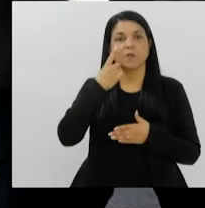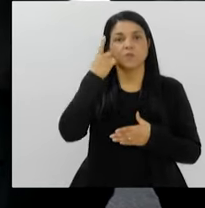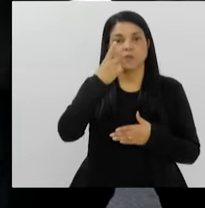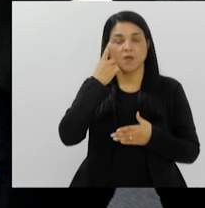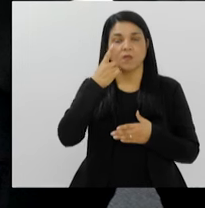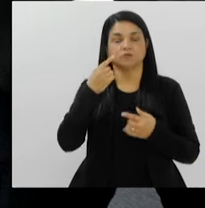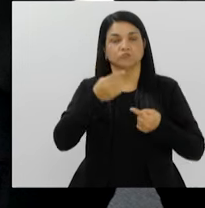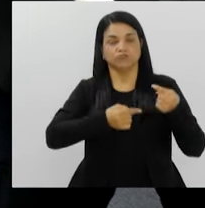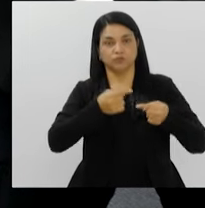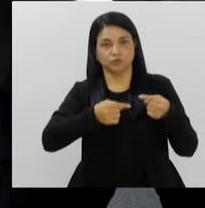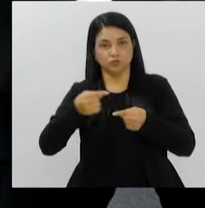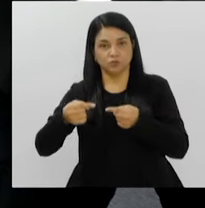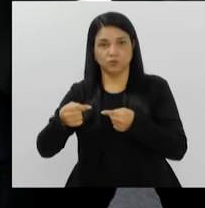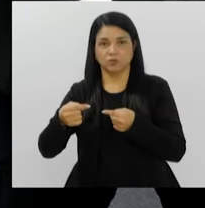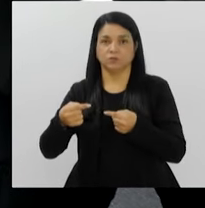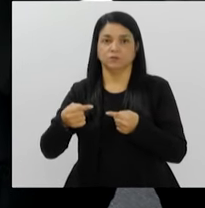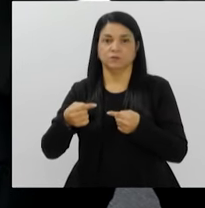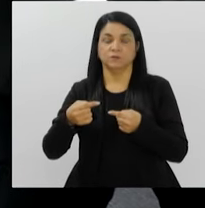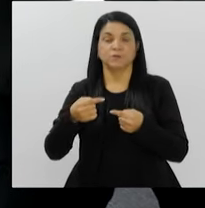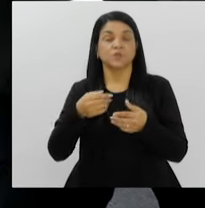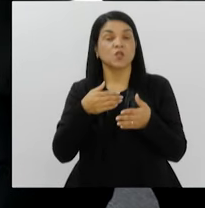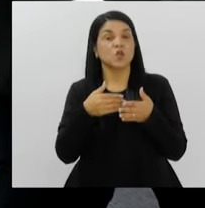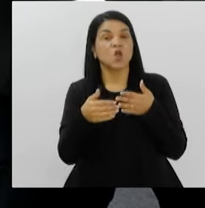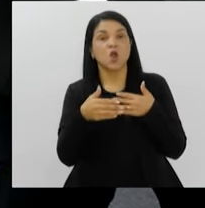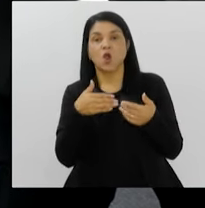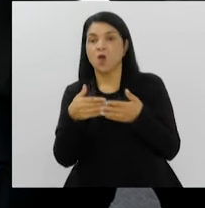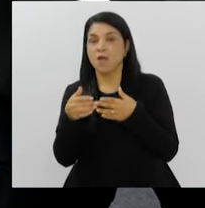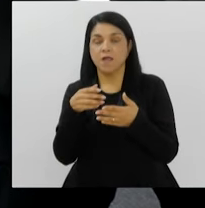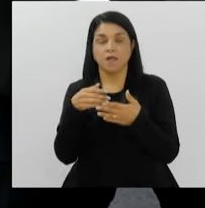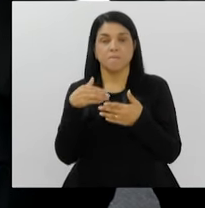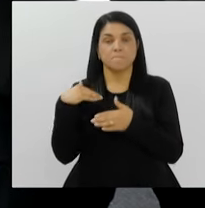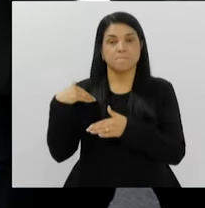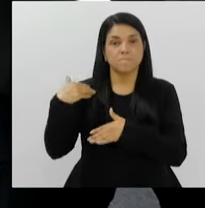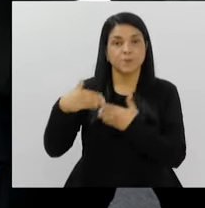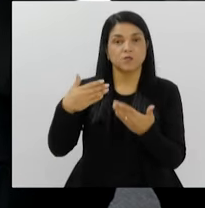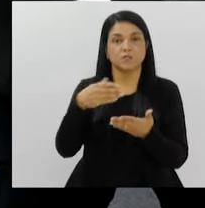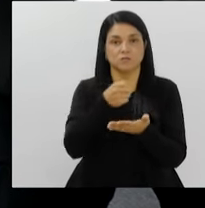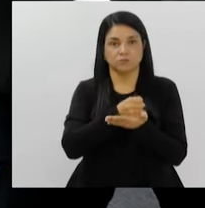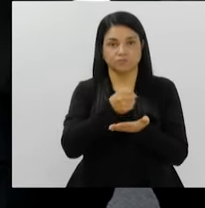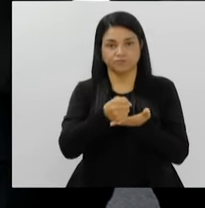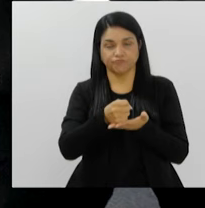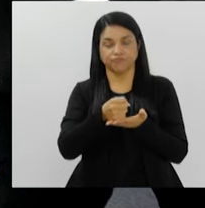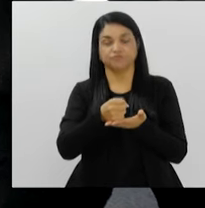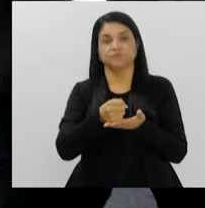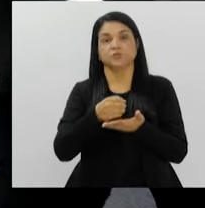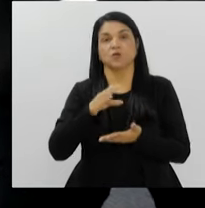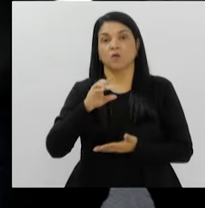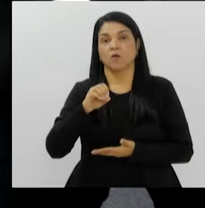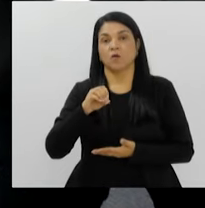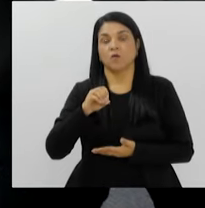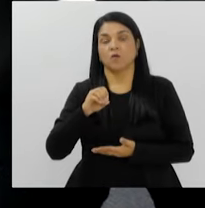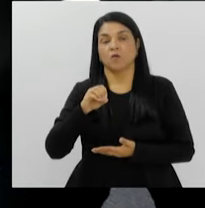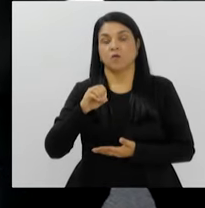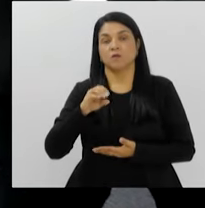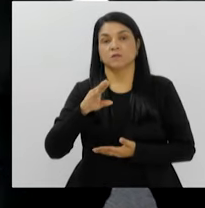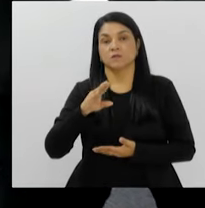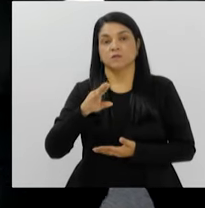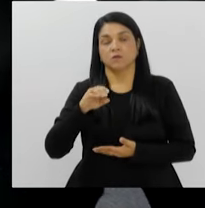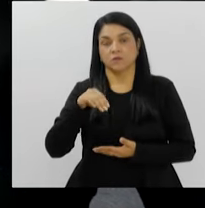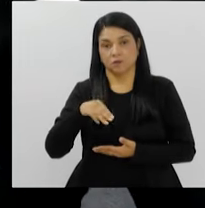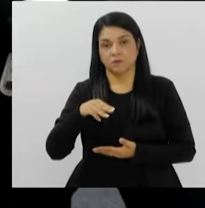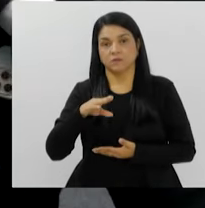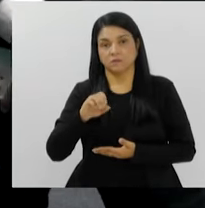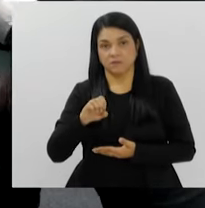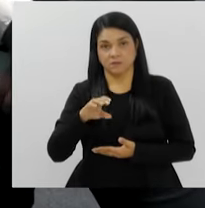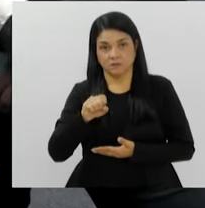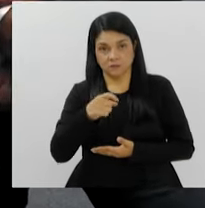até porque qualquer processo de renovação de concessão vai ter que ser aprovado aqui por essa casa. Agora, vou me referir